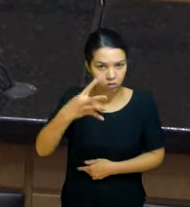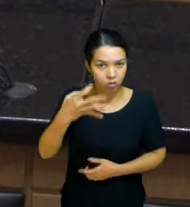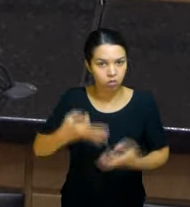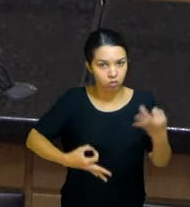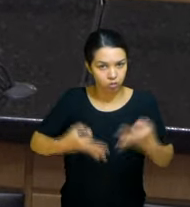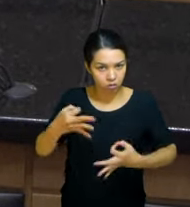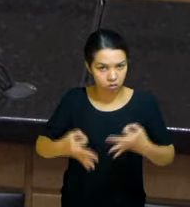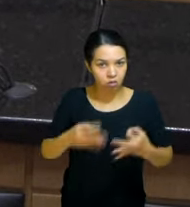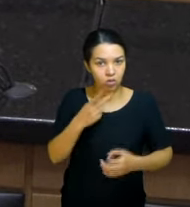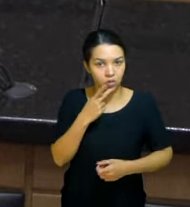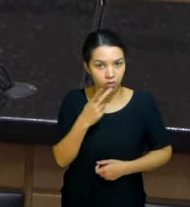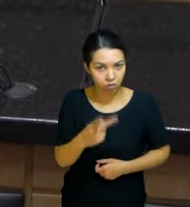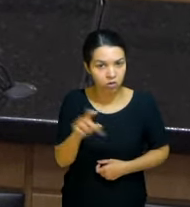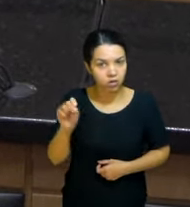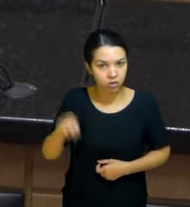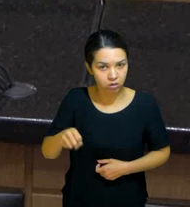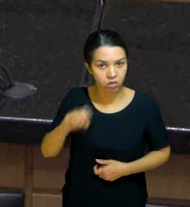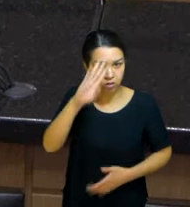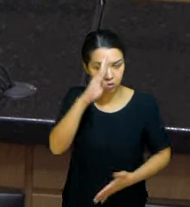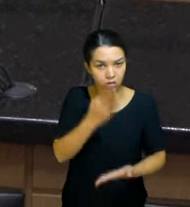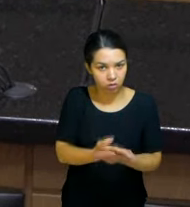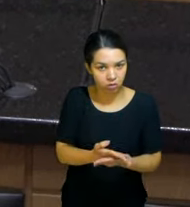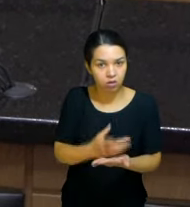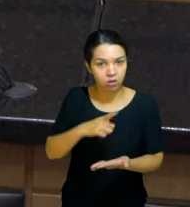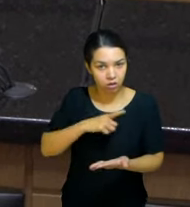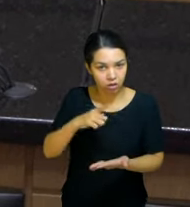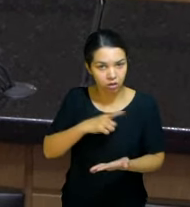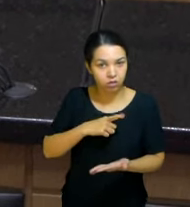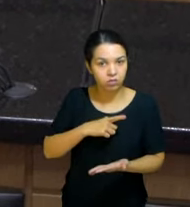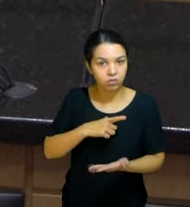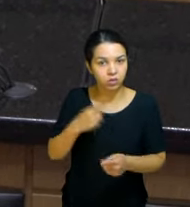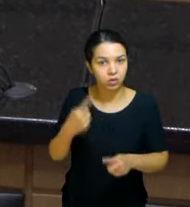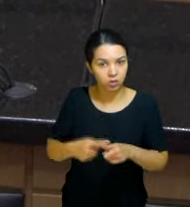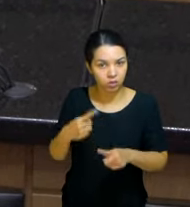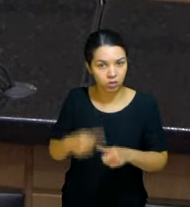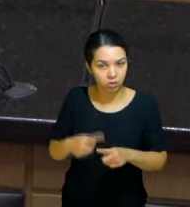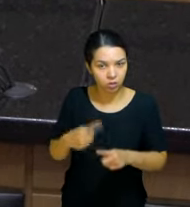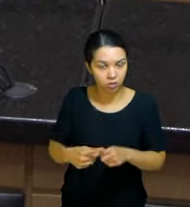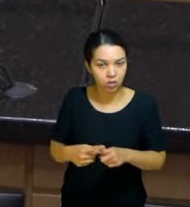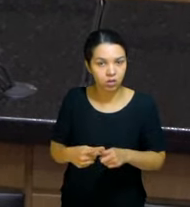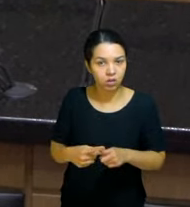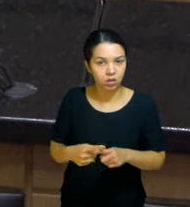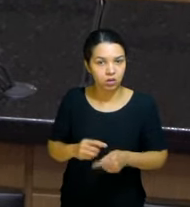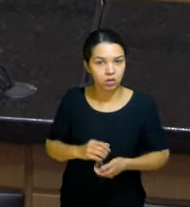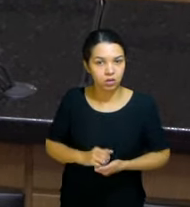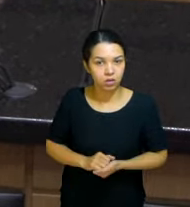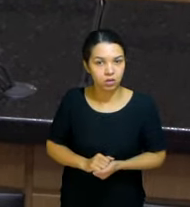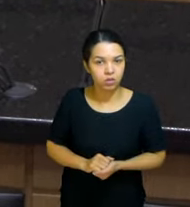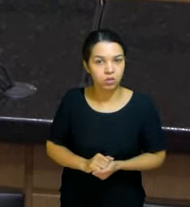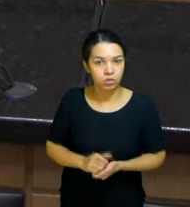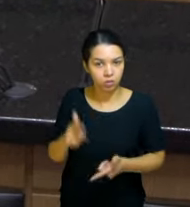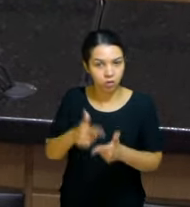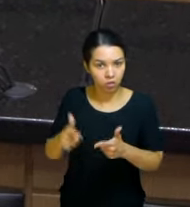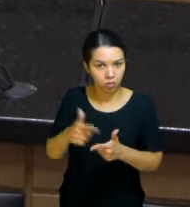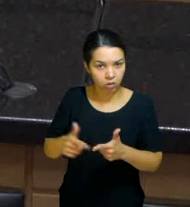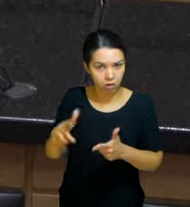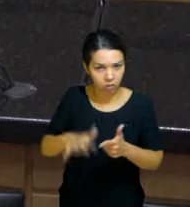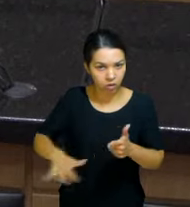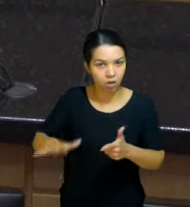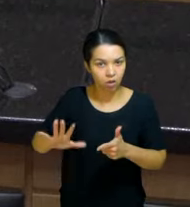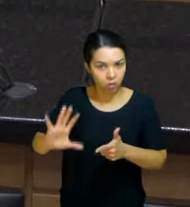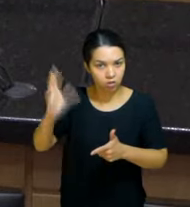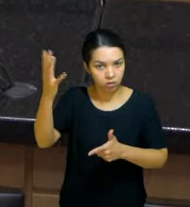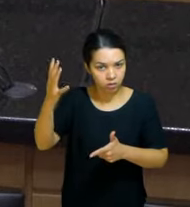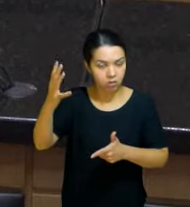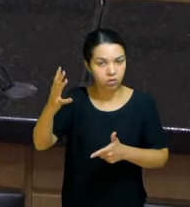eu falei a ele, sim, eu acredito que tem solução jurídica. Porque essa situação toda que envolveu o atletismo e